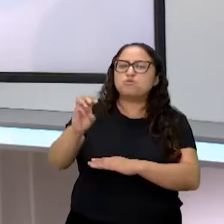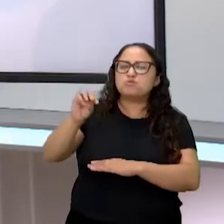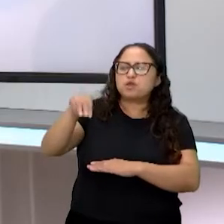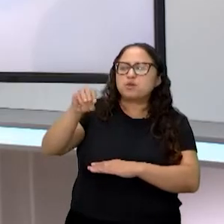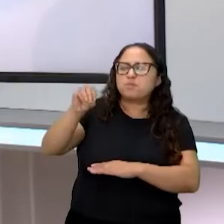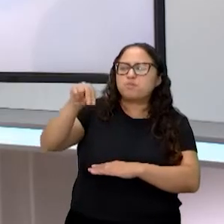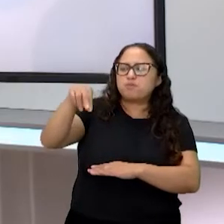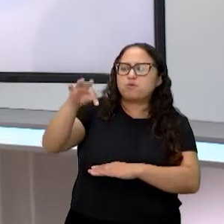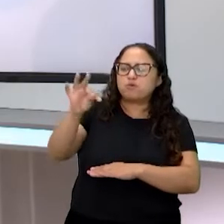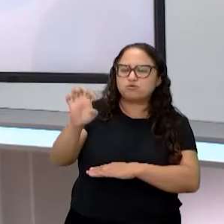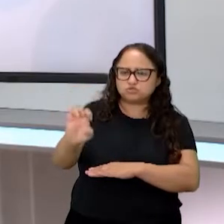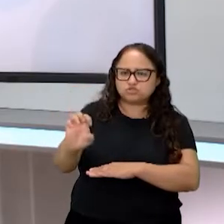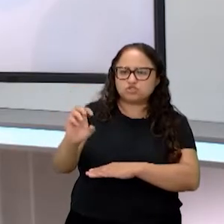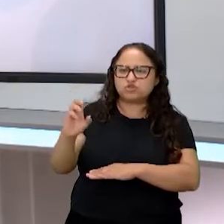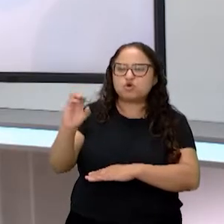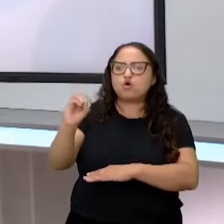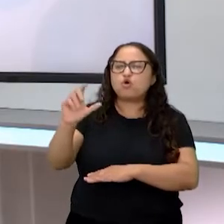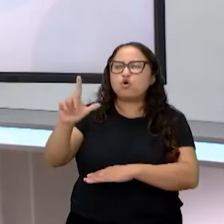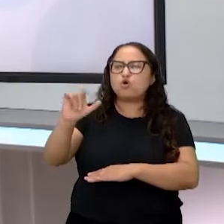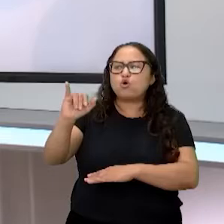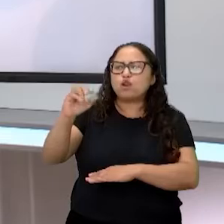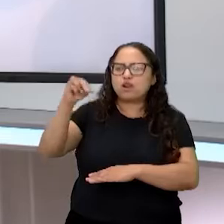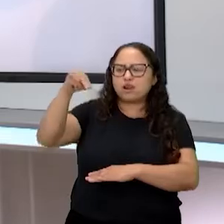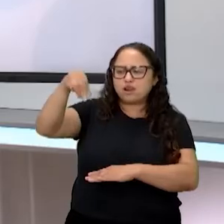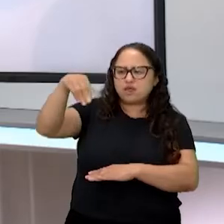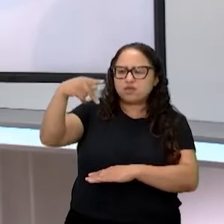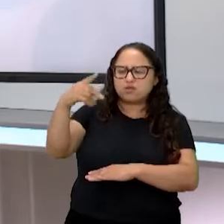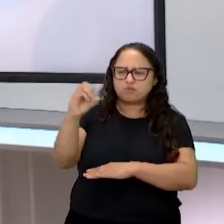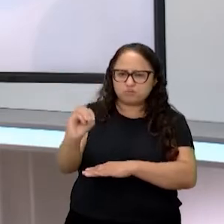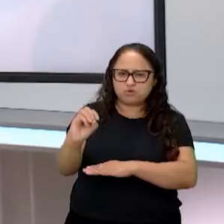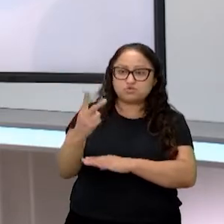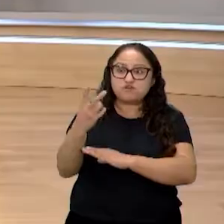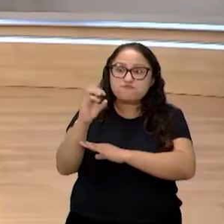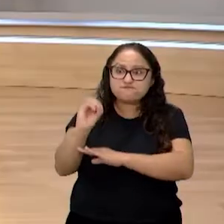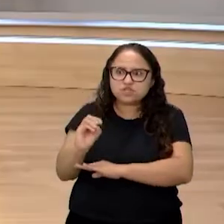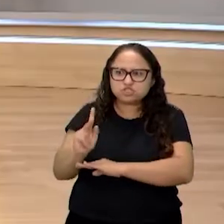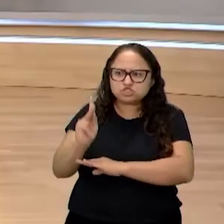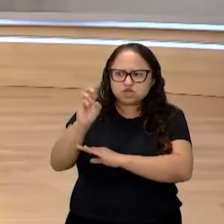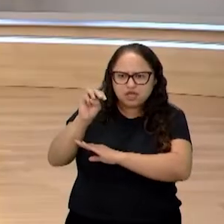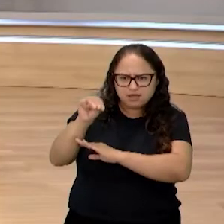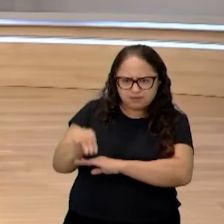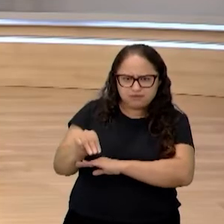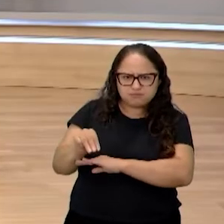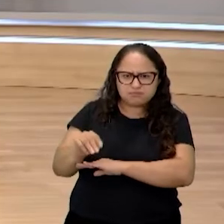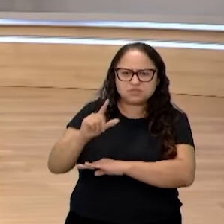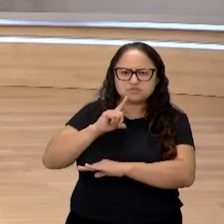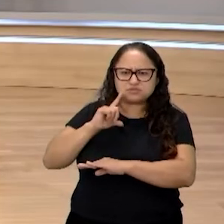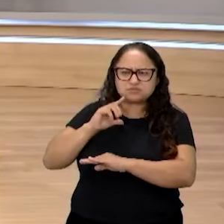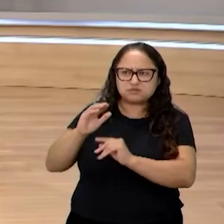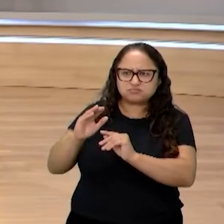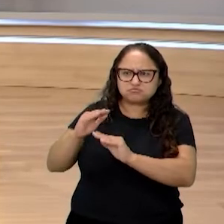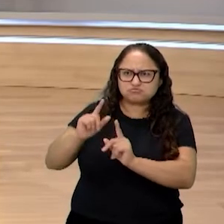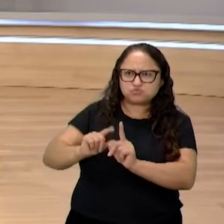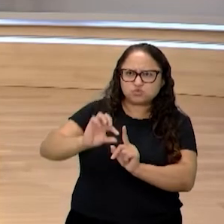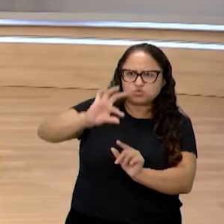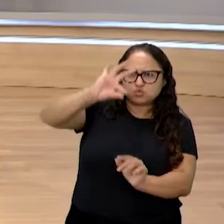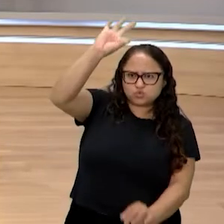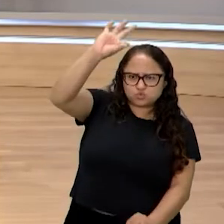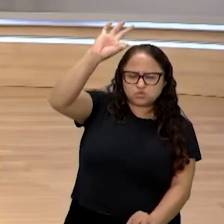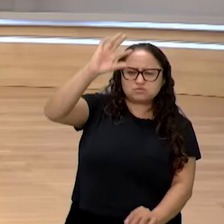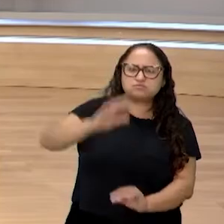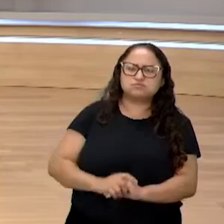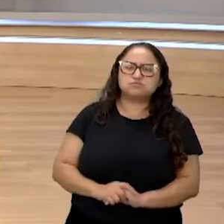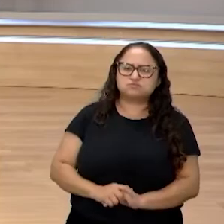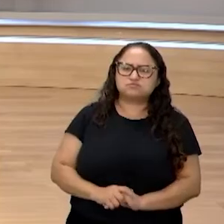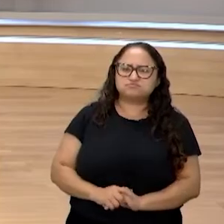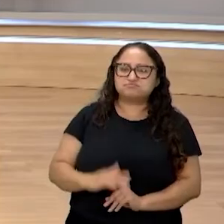quilômetros de altura. E o Everest tem 8 quilômetros. Olha só. Nossa, então o Everest não chega nem perto, né?